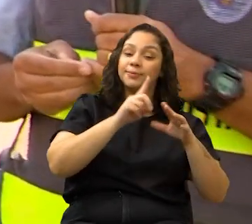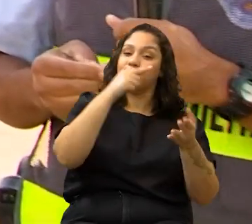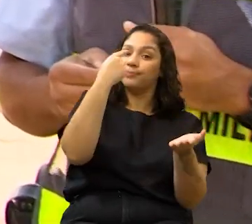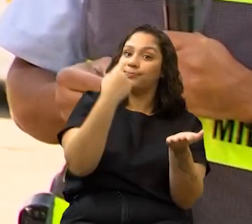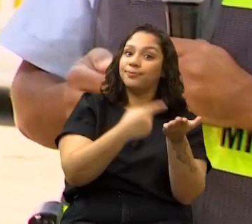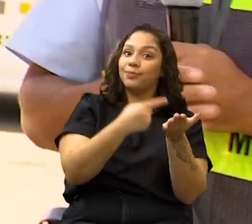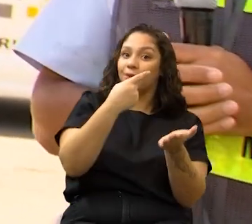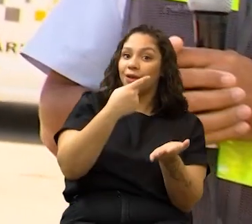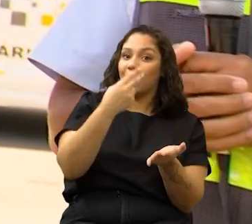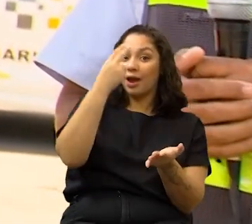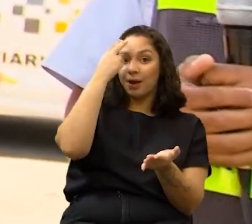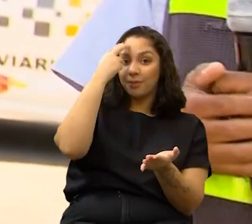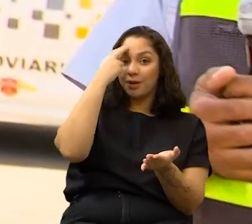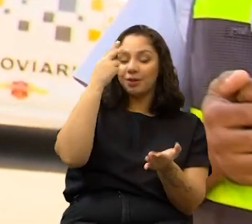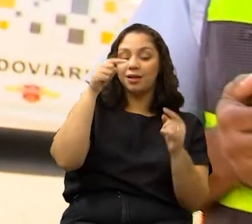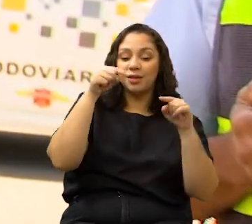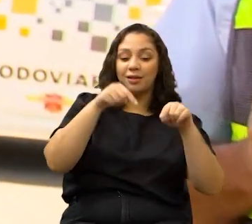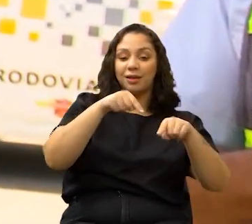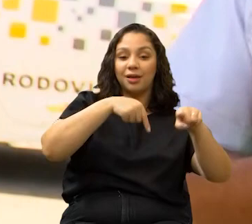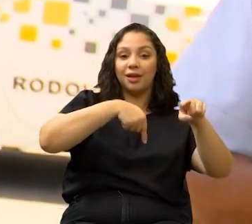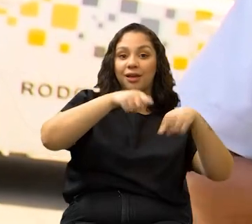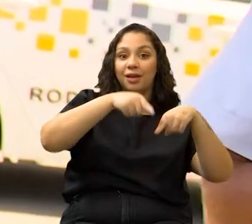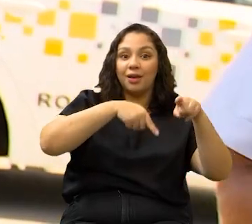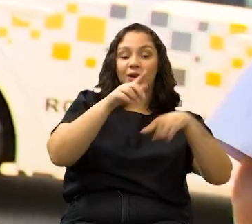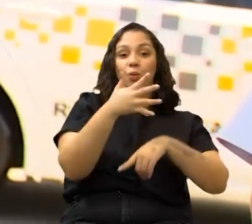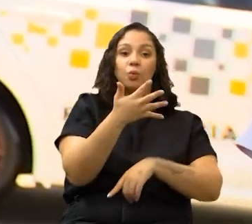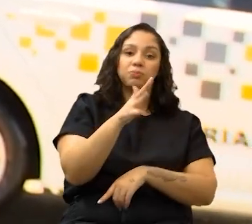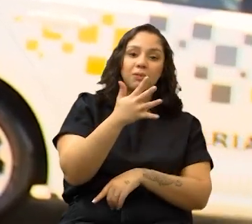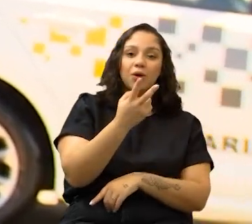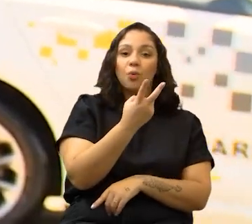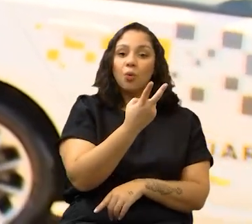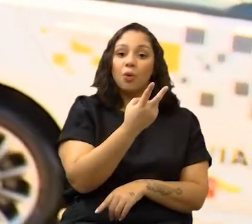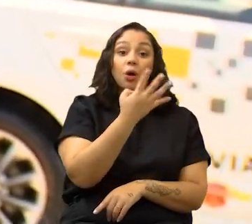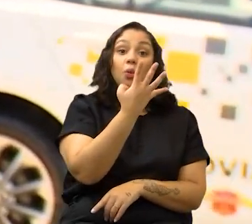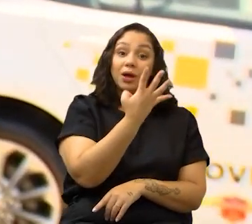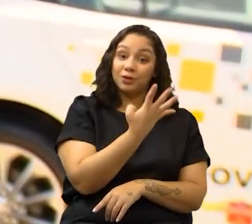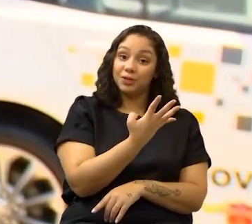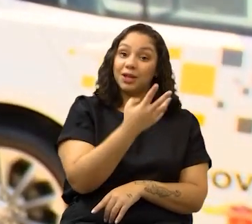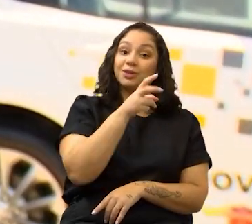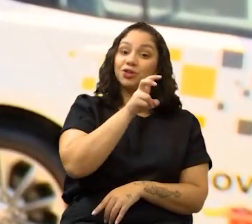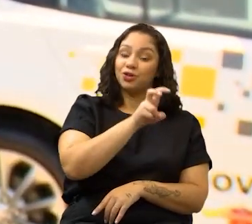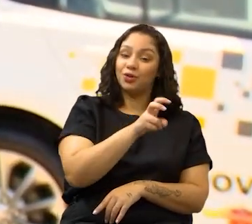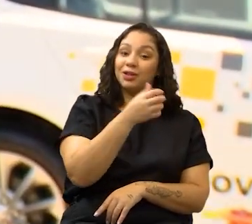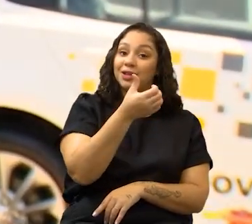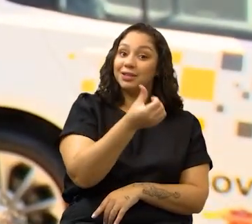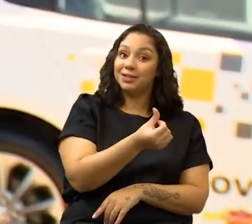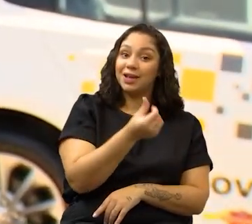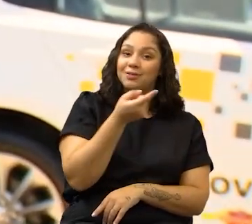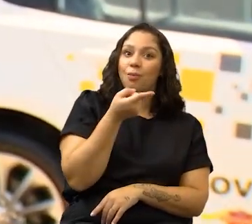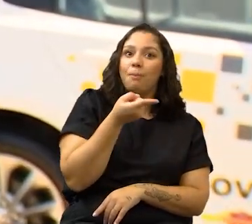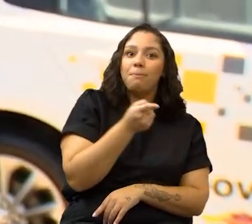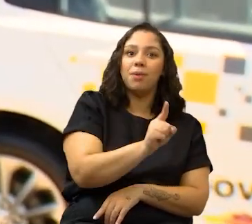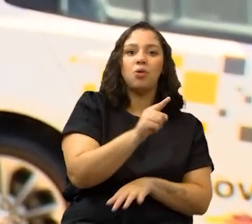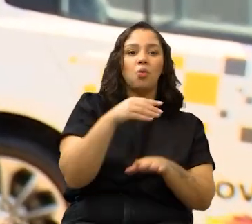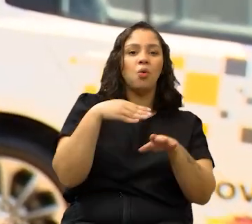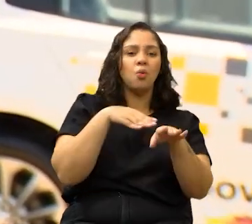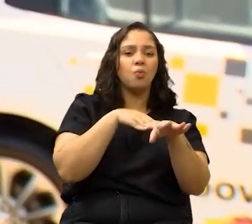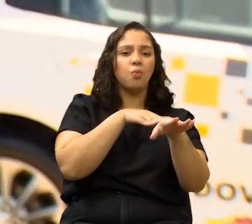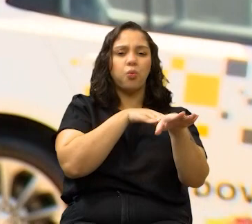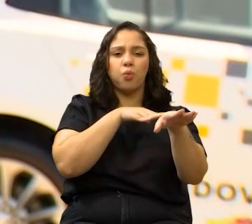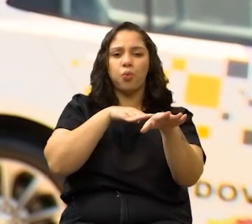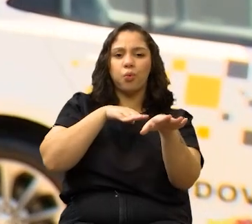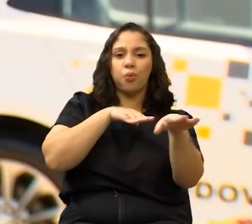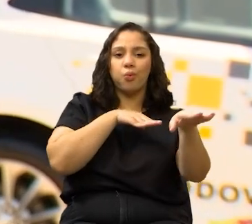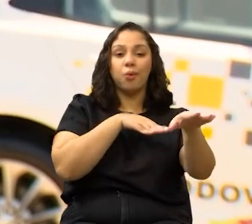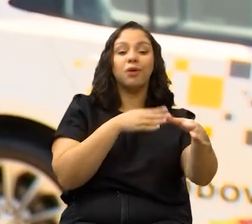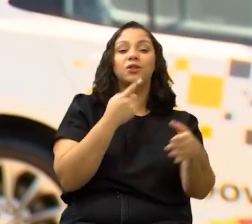confirmando, né, Gabriel, aqui no Sistema Anhanguera Bandeirantes, aproximadamente 456 mil carros. Essa é a expectativa para